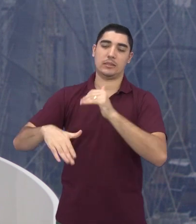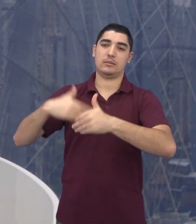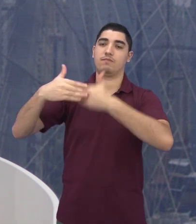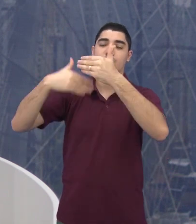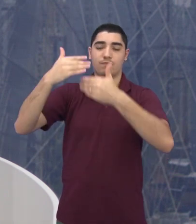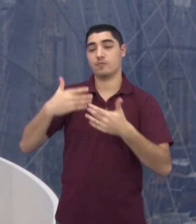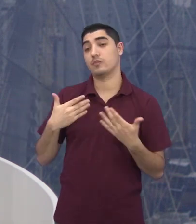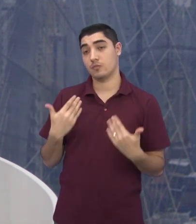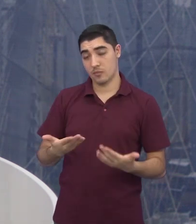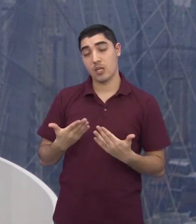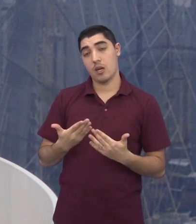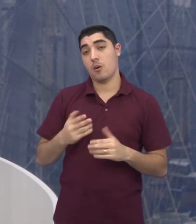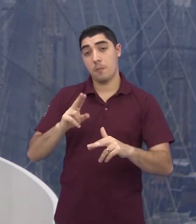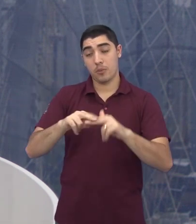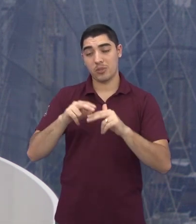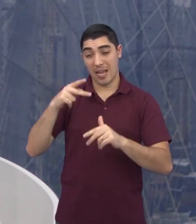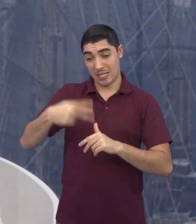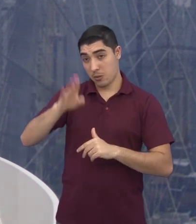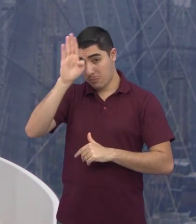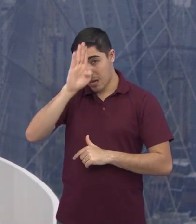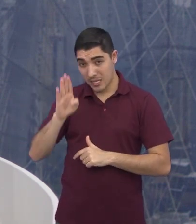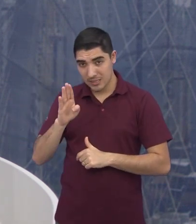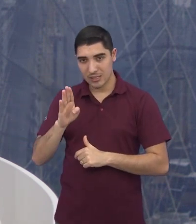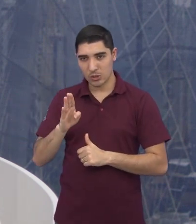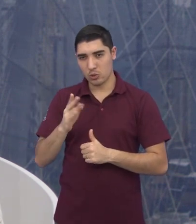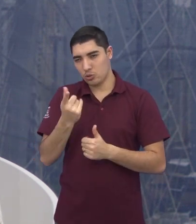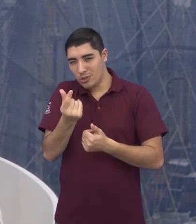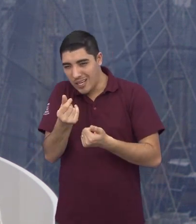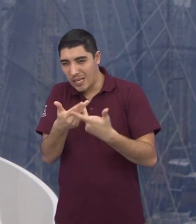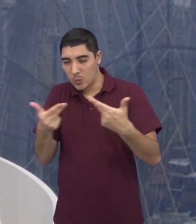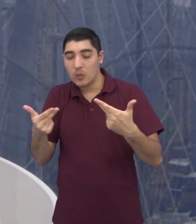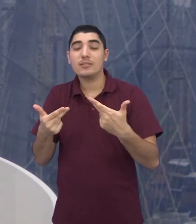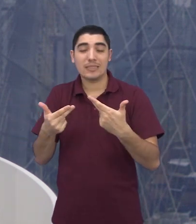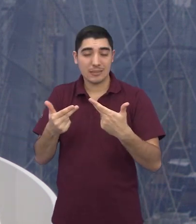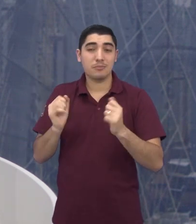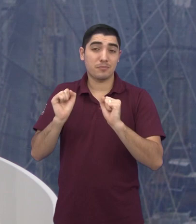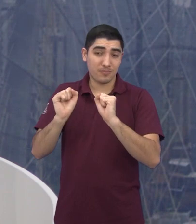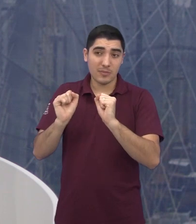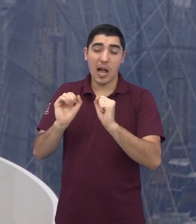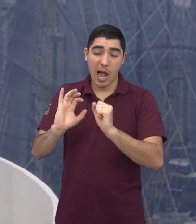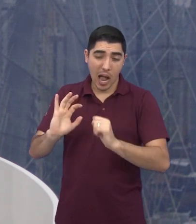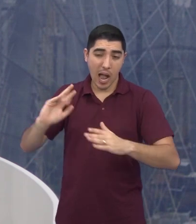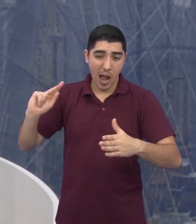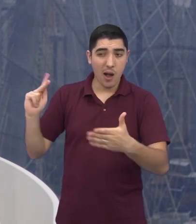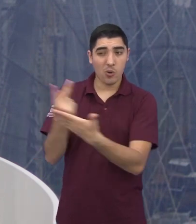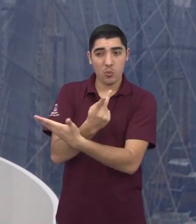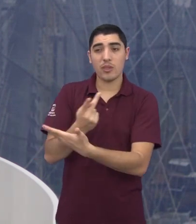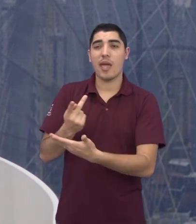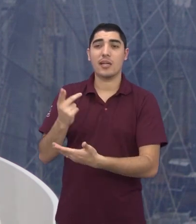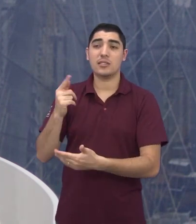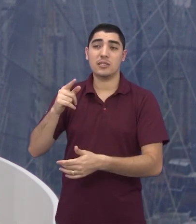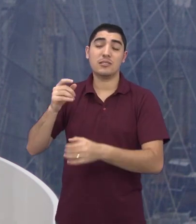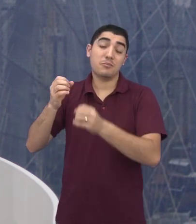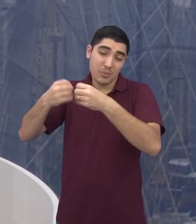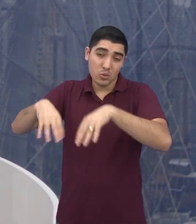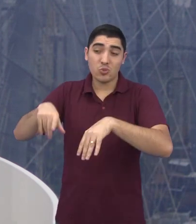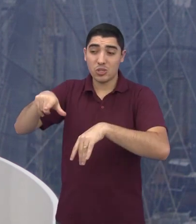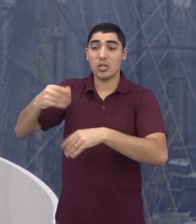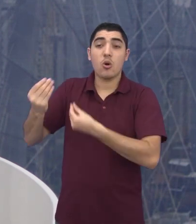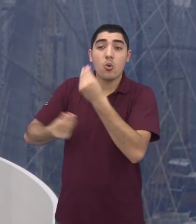riqueza do país, ela diretamente impacta nas possibilidades de um envelhecer com